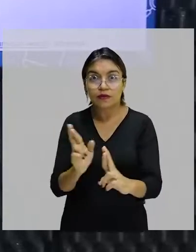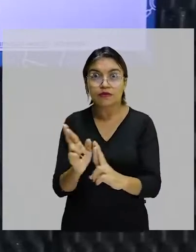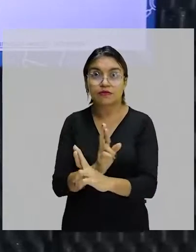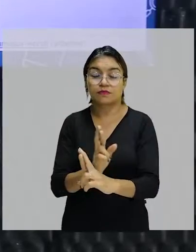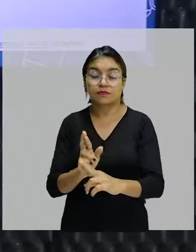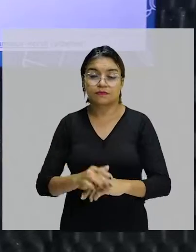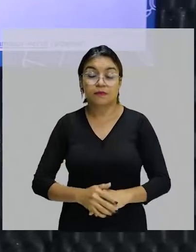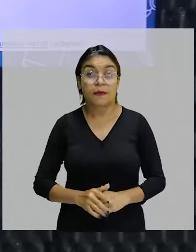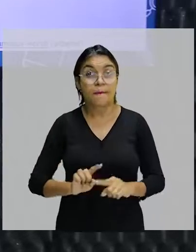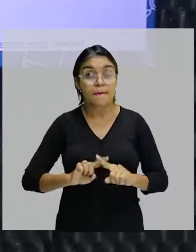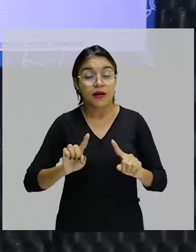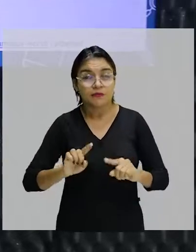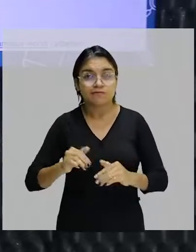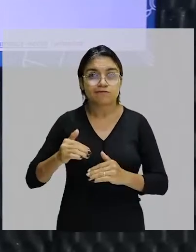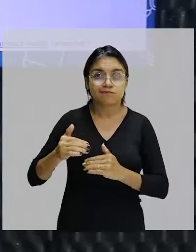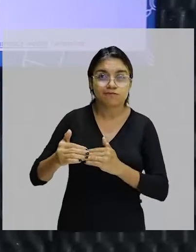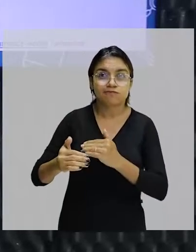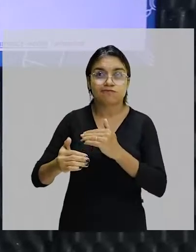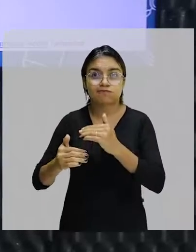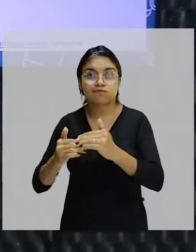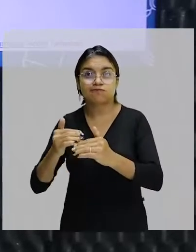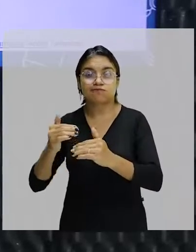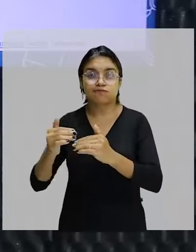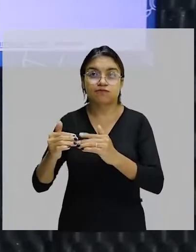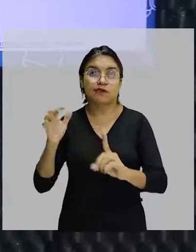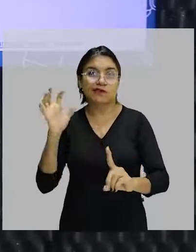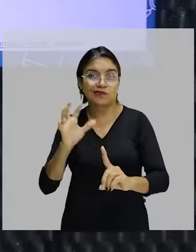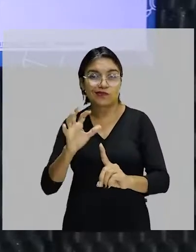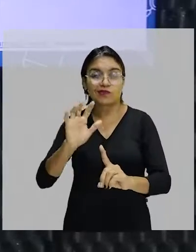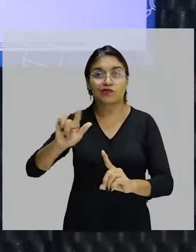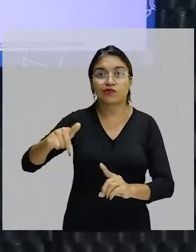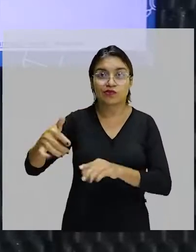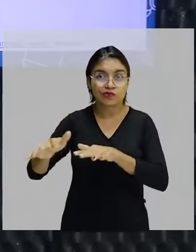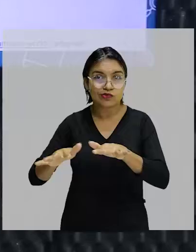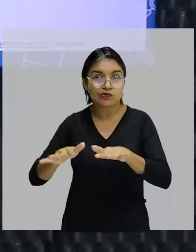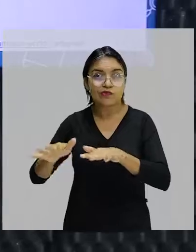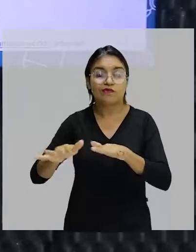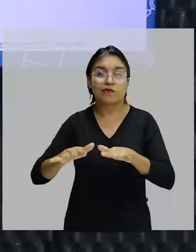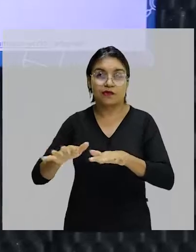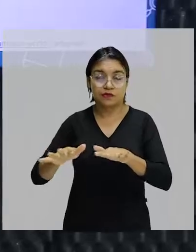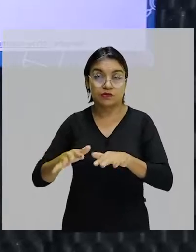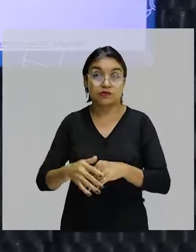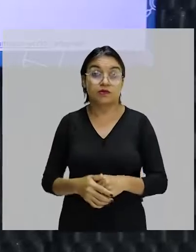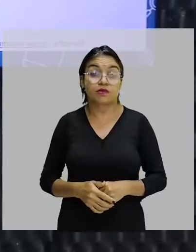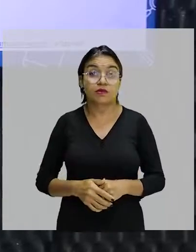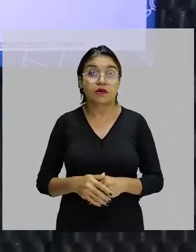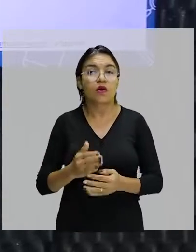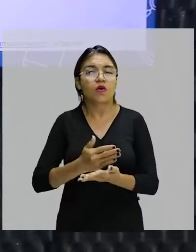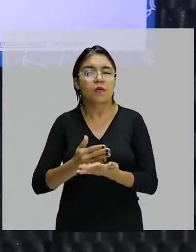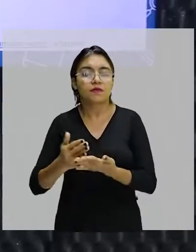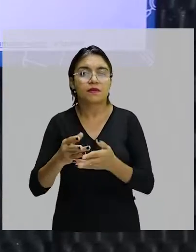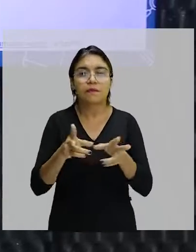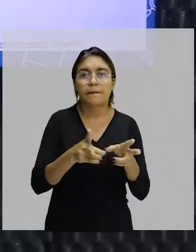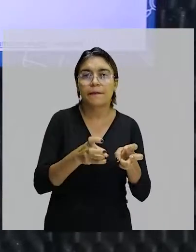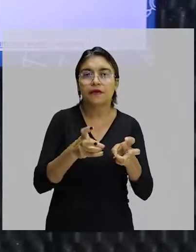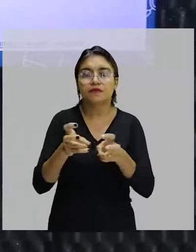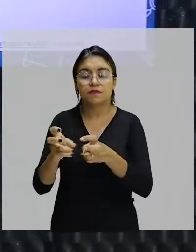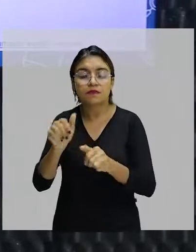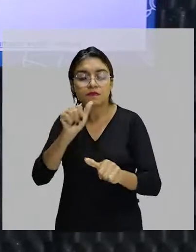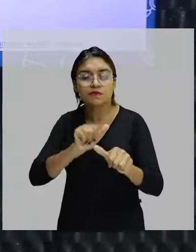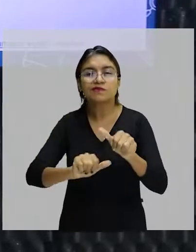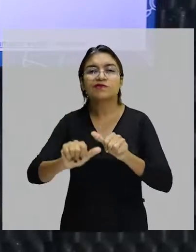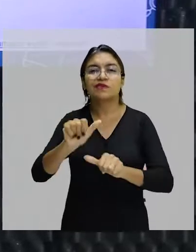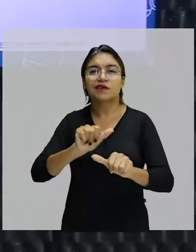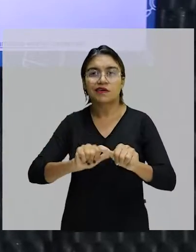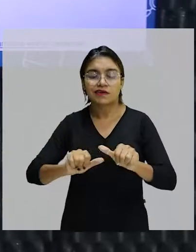foi sofrendo influências de outros movimentos, não só de gêneros musicais, nós começamos a ver uma mudança também